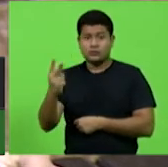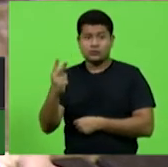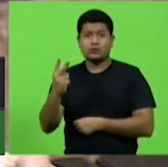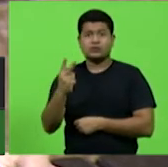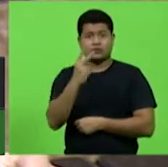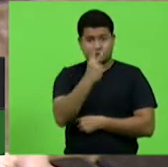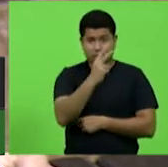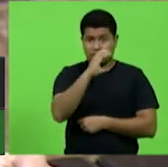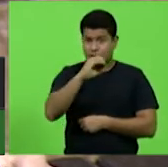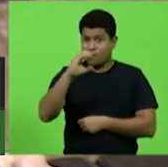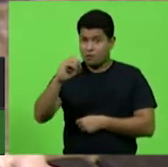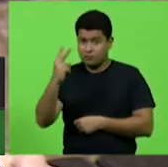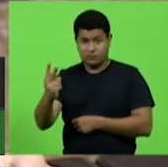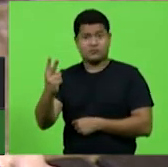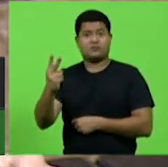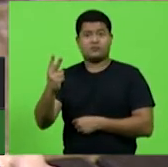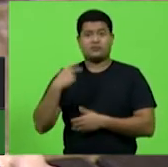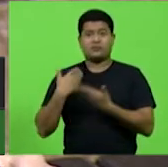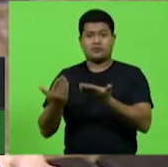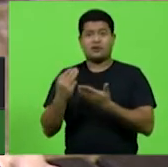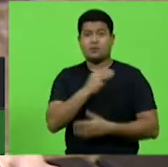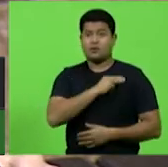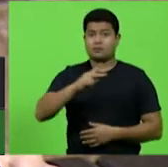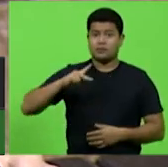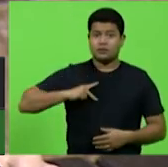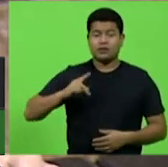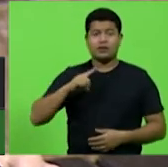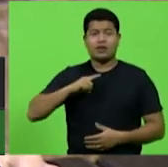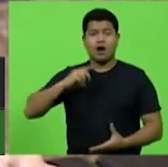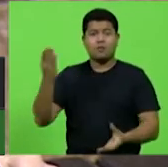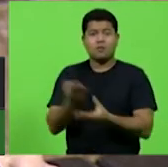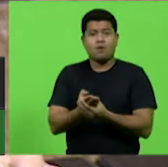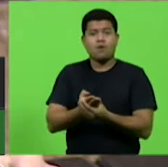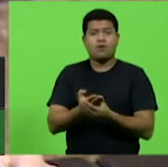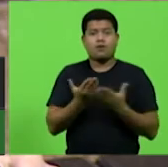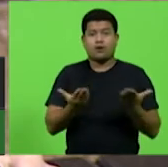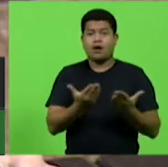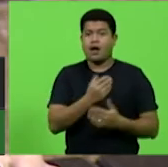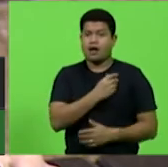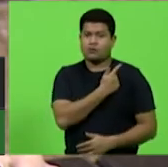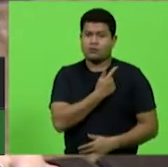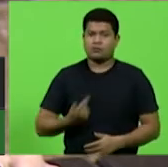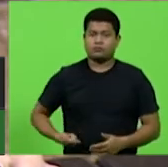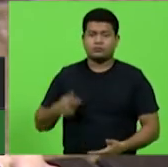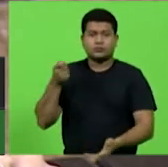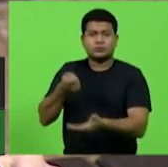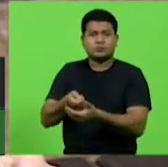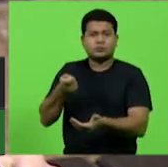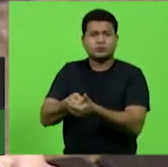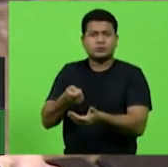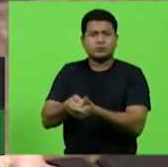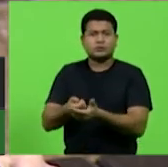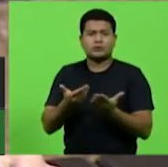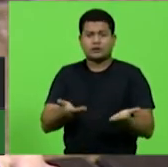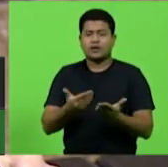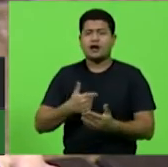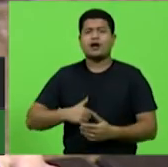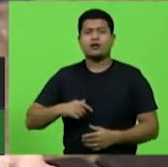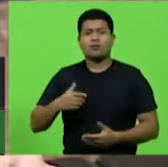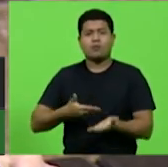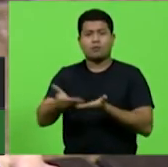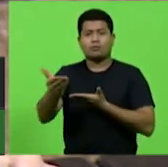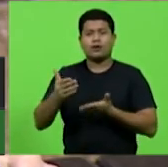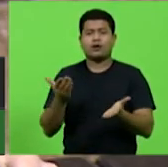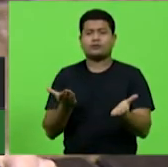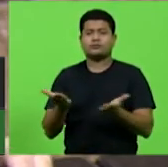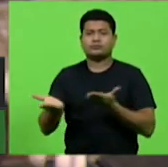Pelo menos desde 2002, o Ministério Público tem uma ação tentando obrigar o governo de Santa Catarina a fazer essas licitações, que não acontecem